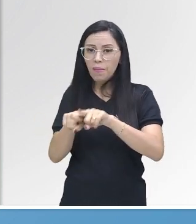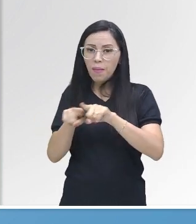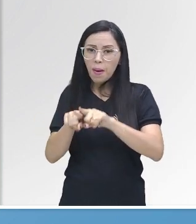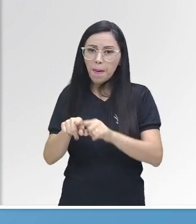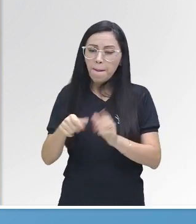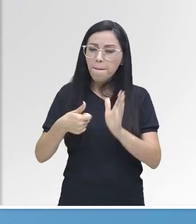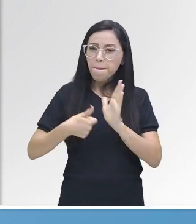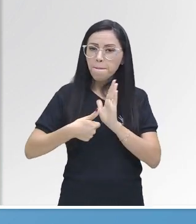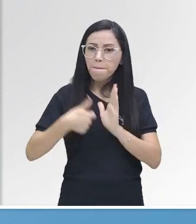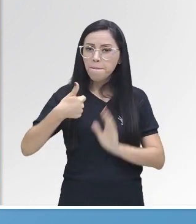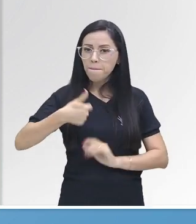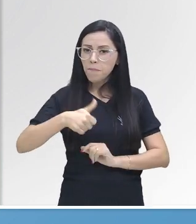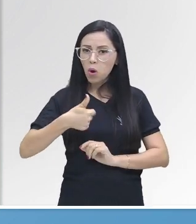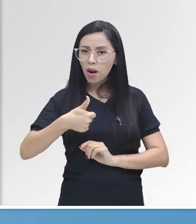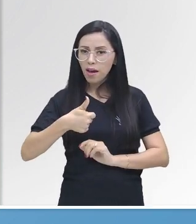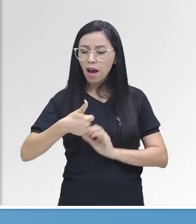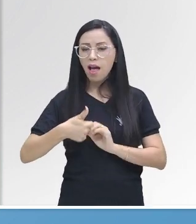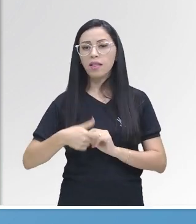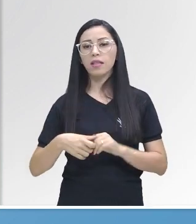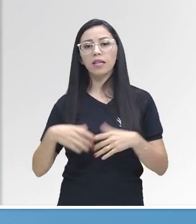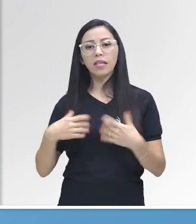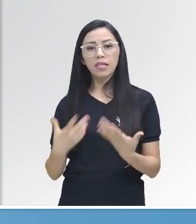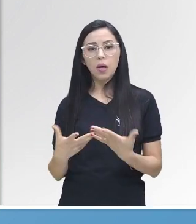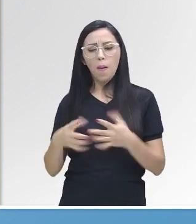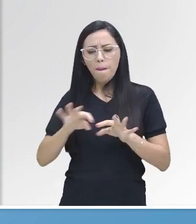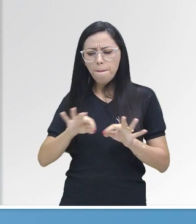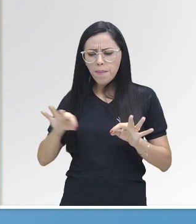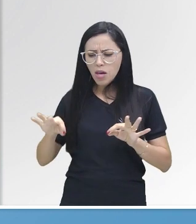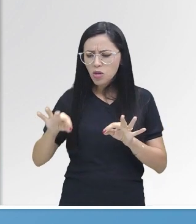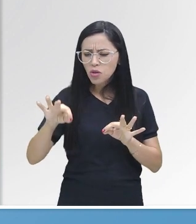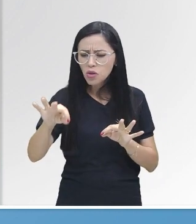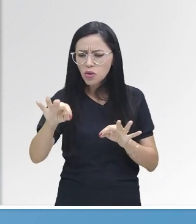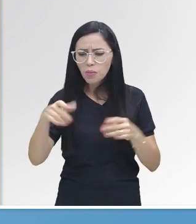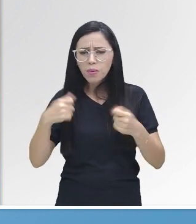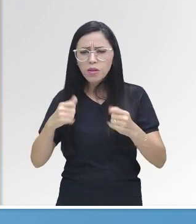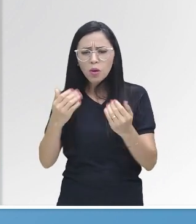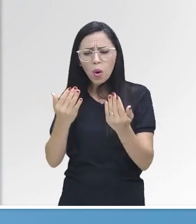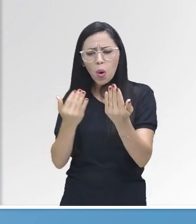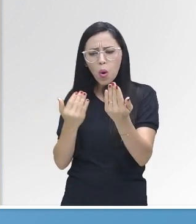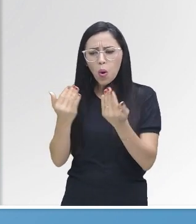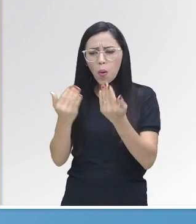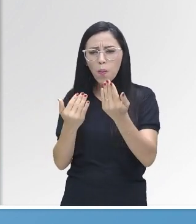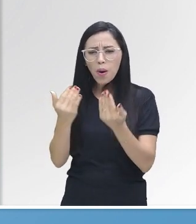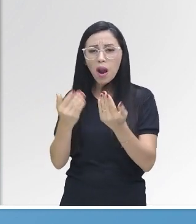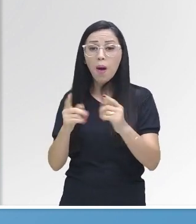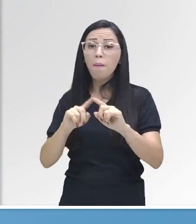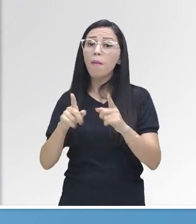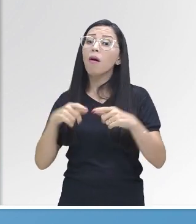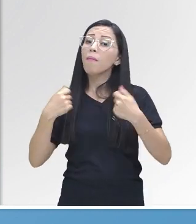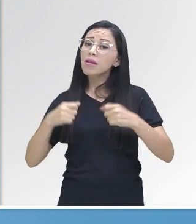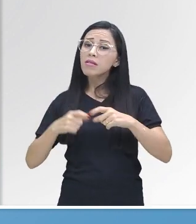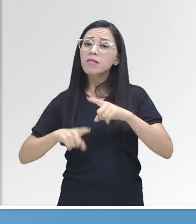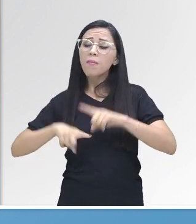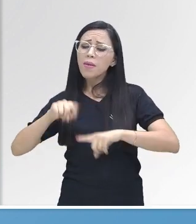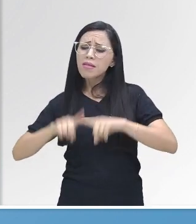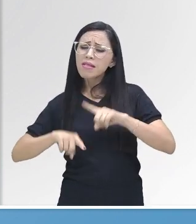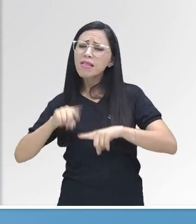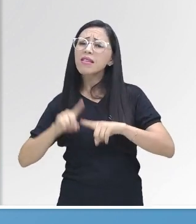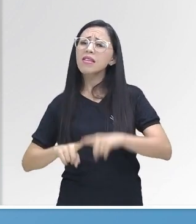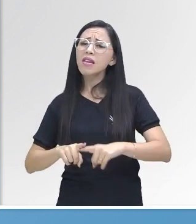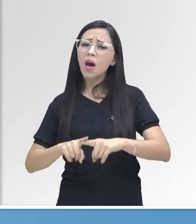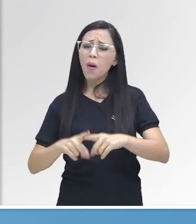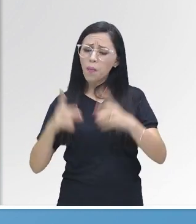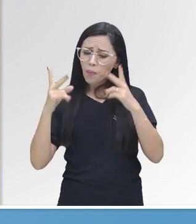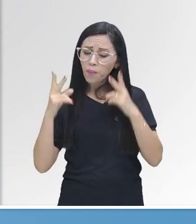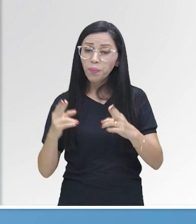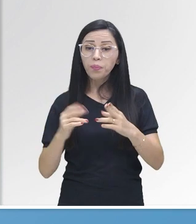significa comparar uma grandeza com a outra, mas precisamos usar o mesmo instrumento. Então, vamos ver nosso